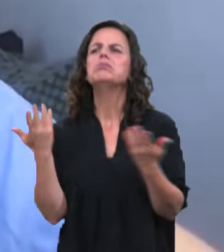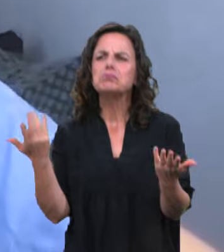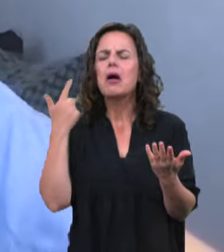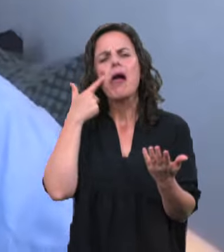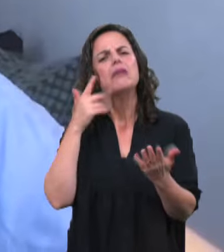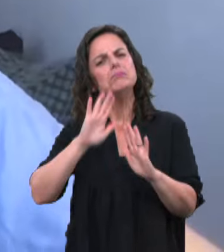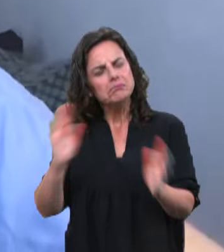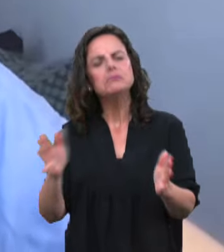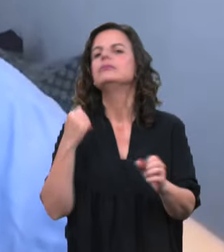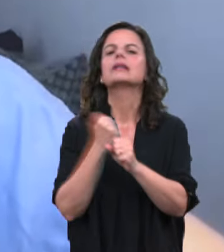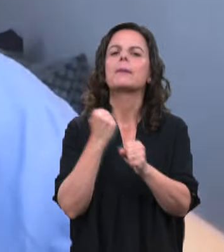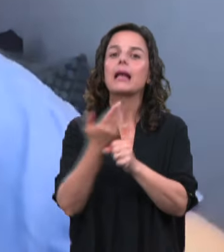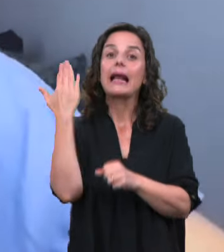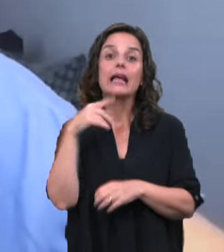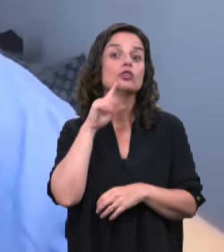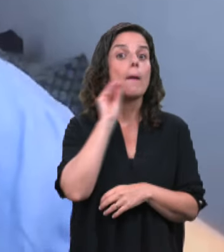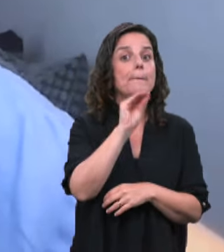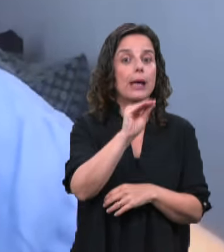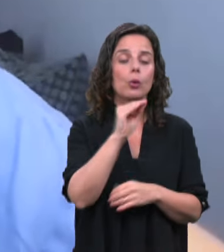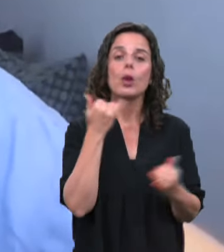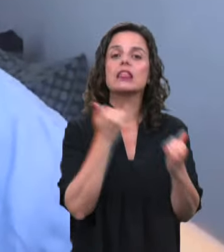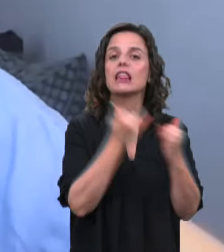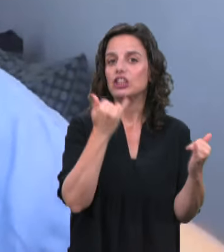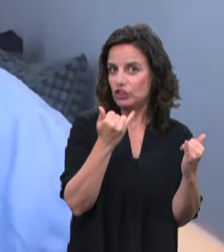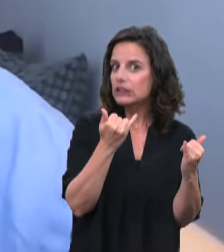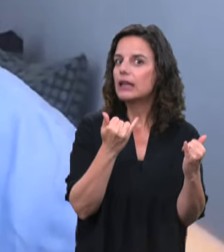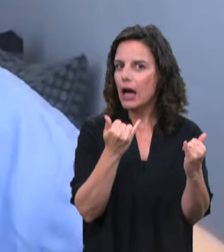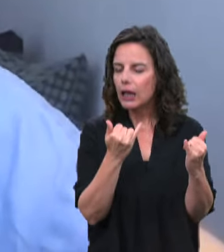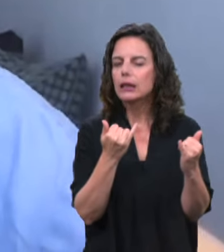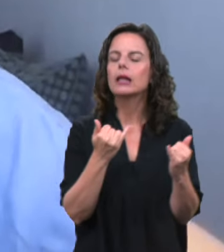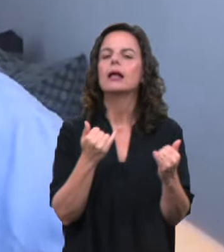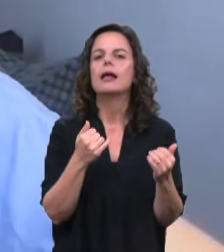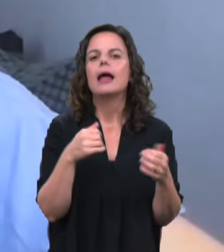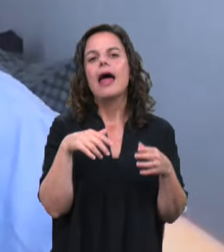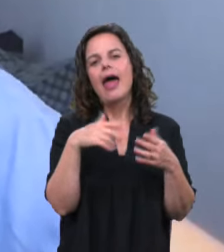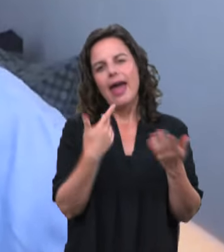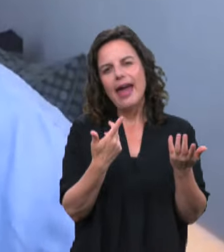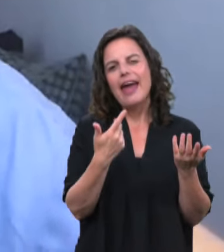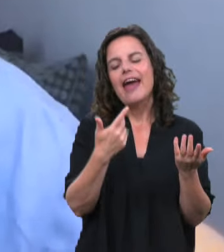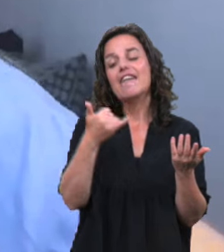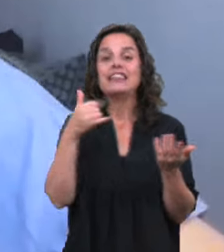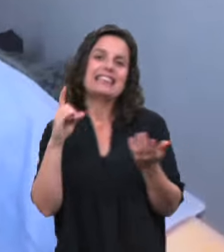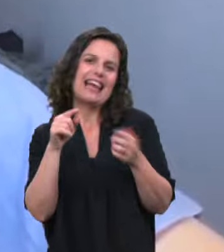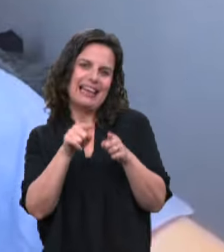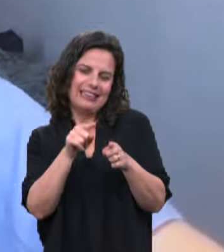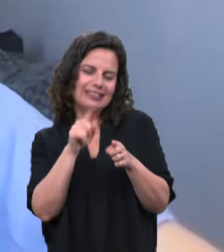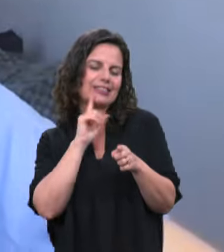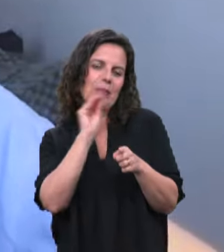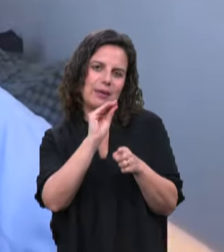para trabalhar para um banco digital que se chama N26 ou